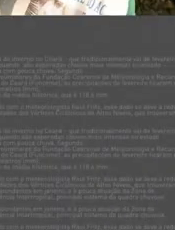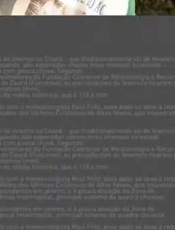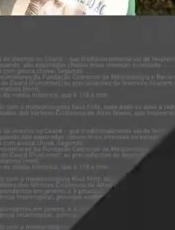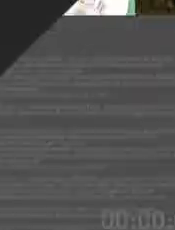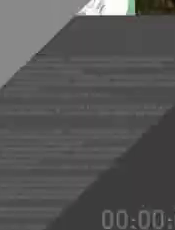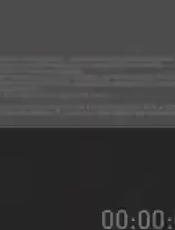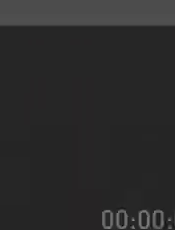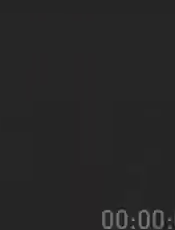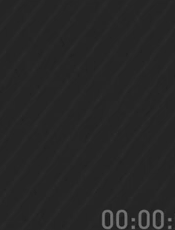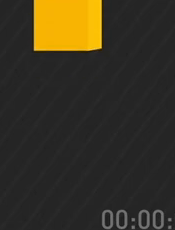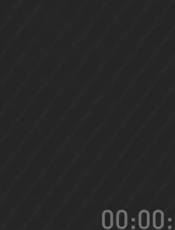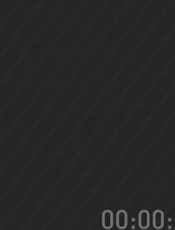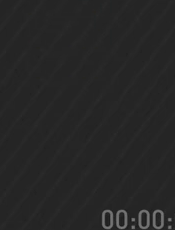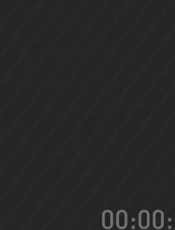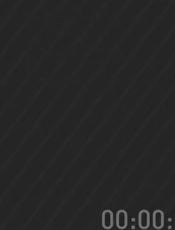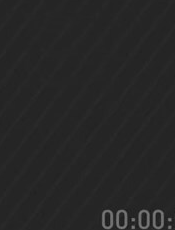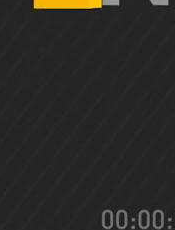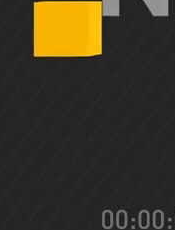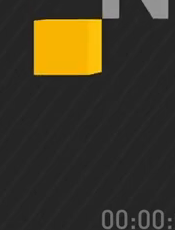ae